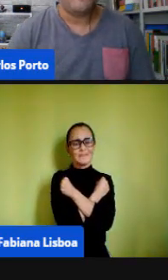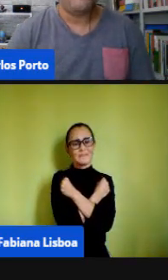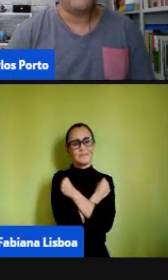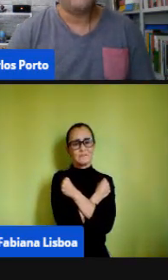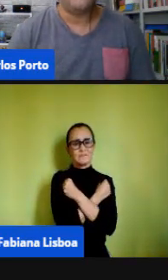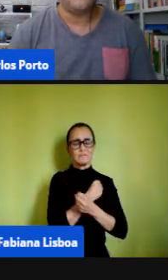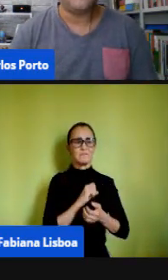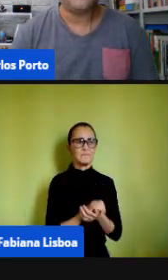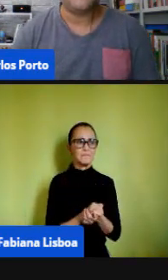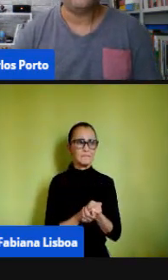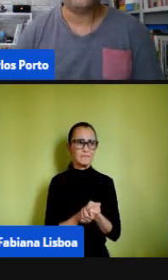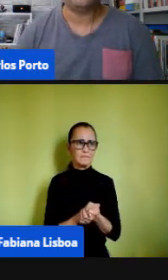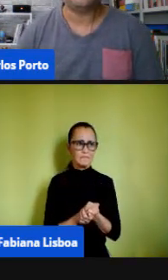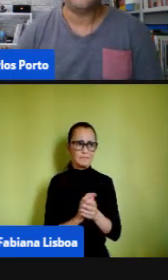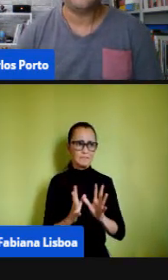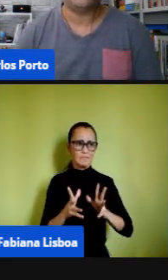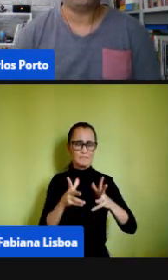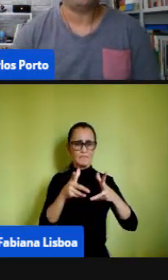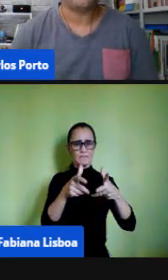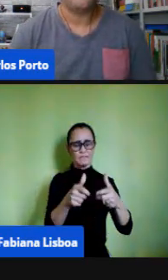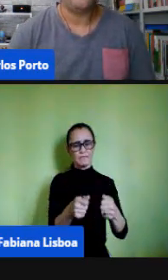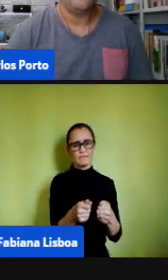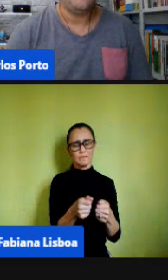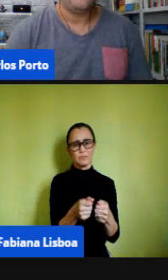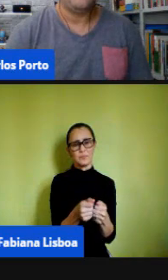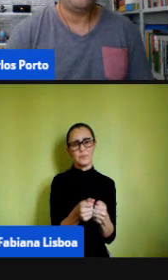calorosamente por toda a nossa